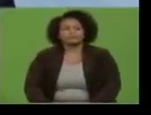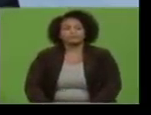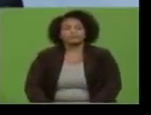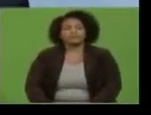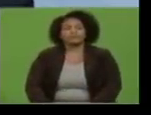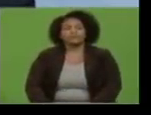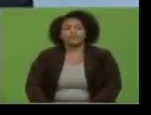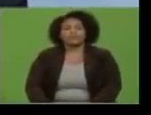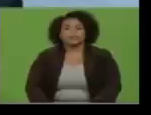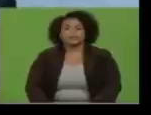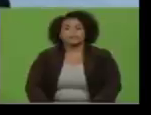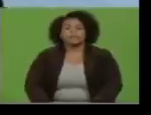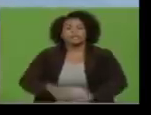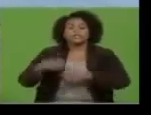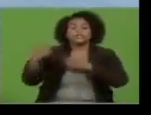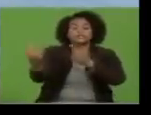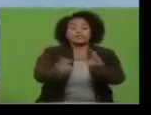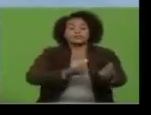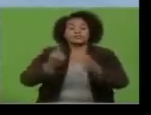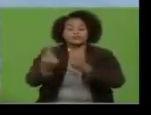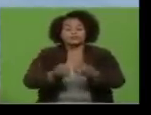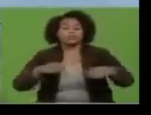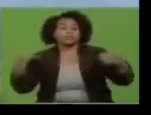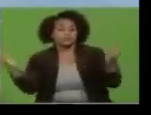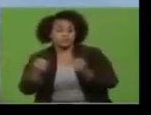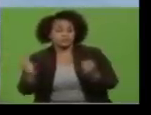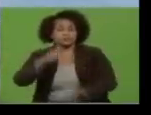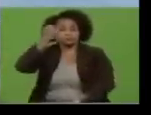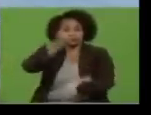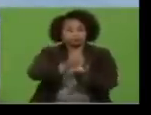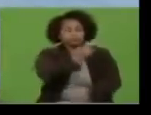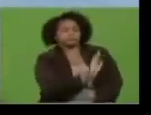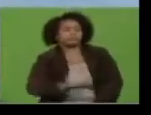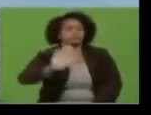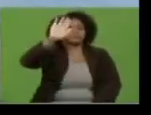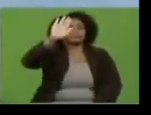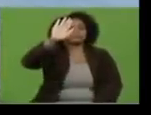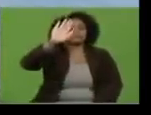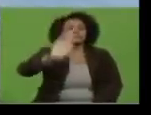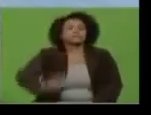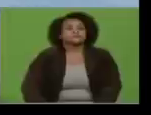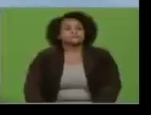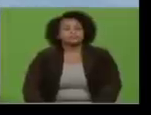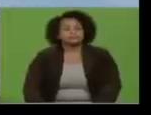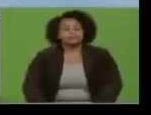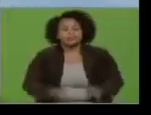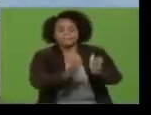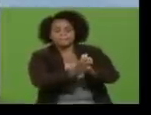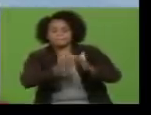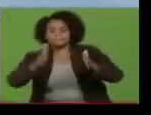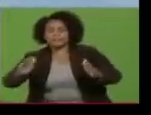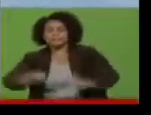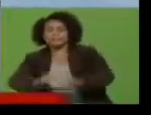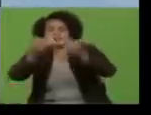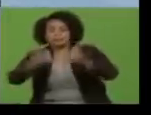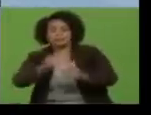decretar o estado de emergência em todo o território nacional. Por 30 dias,